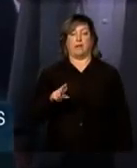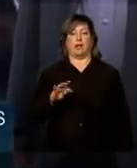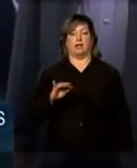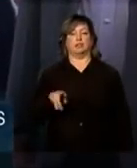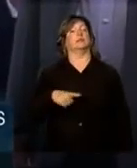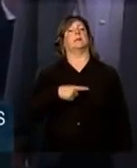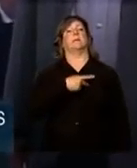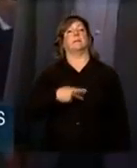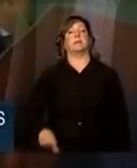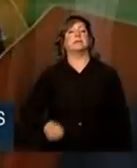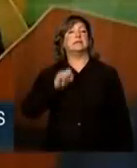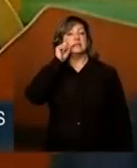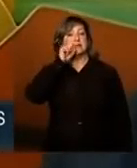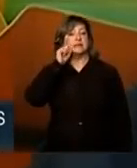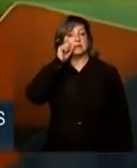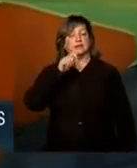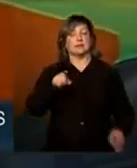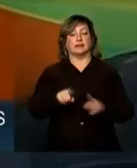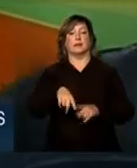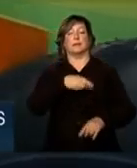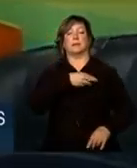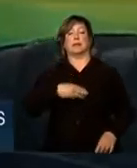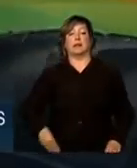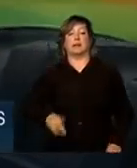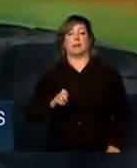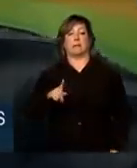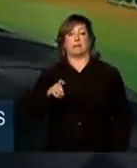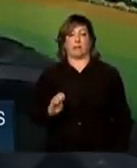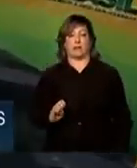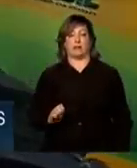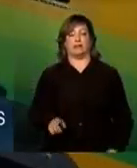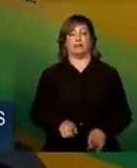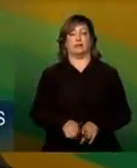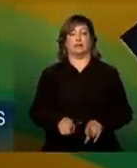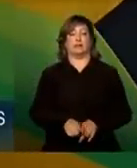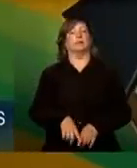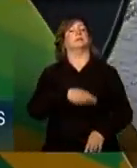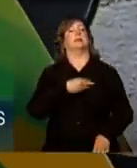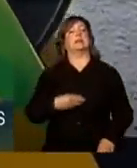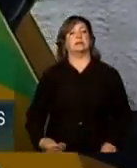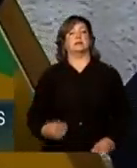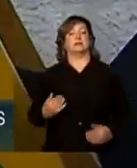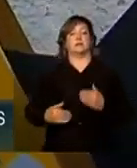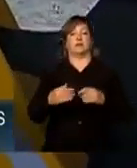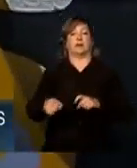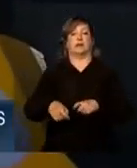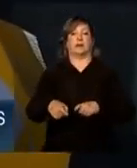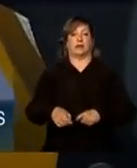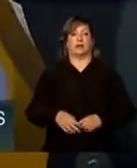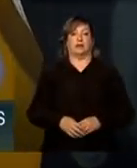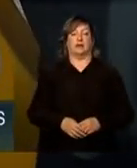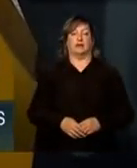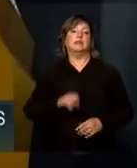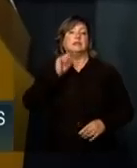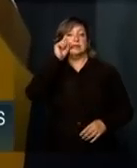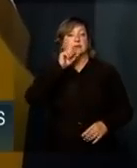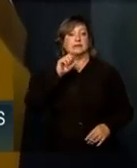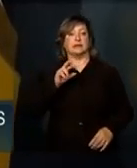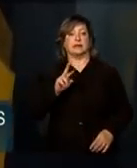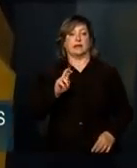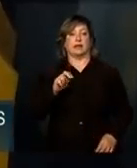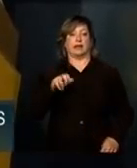do Senado, ministro Pepe Vargas, ministro do Desenvolvimento Agrário, senador Renan